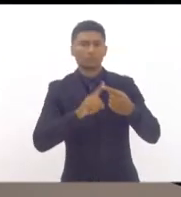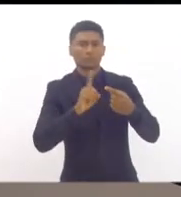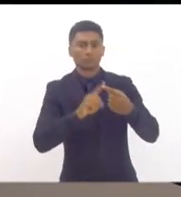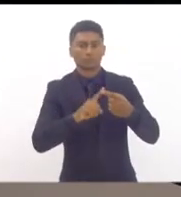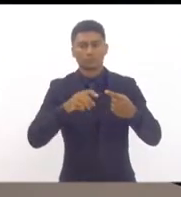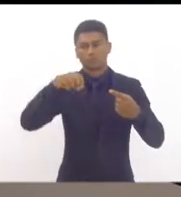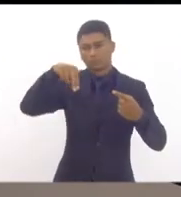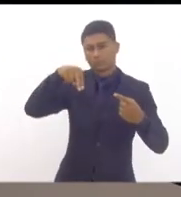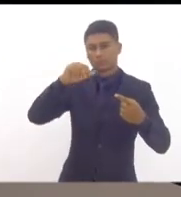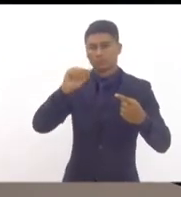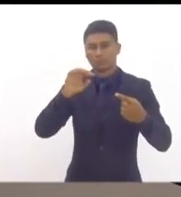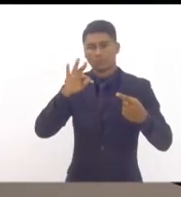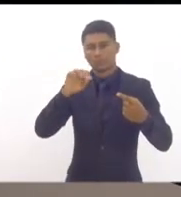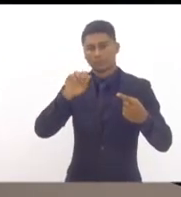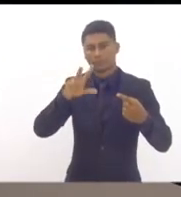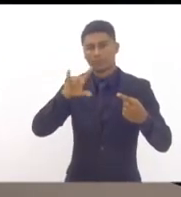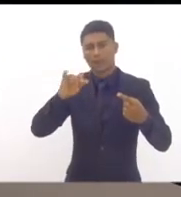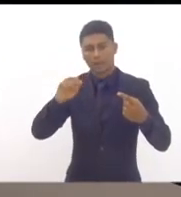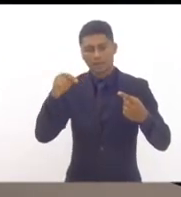da Natália Damasio,